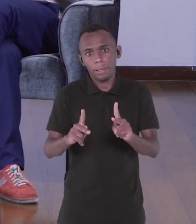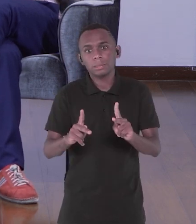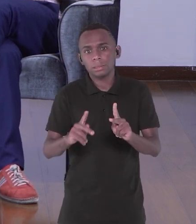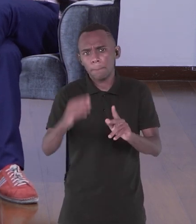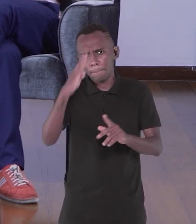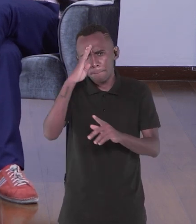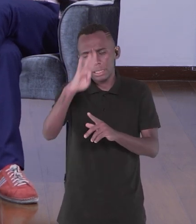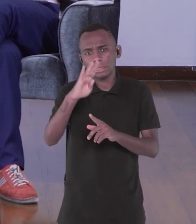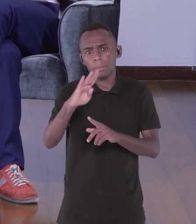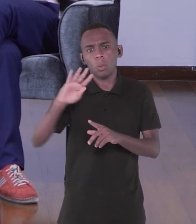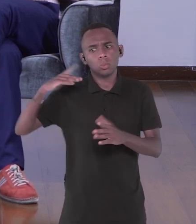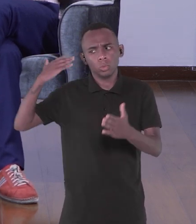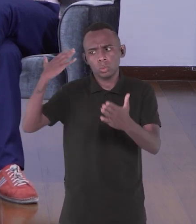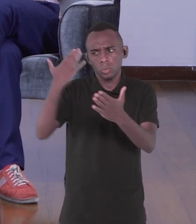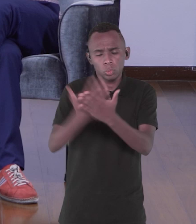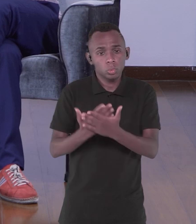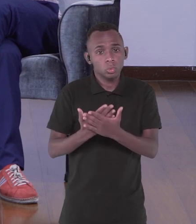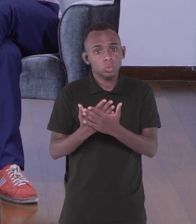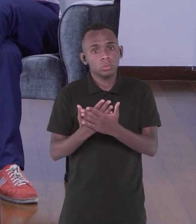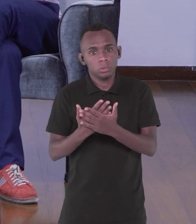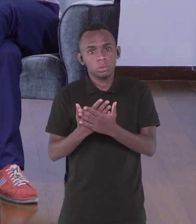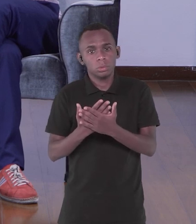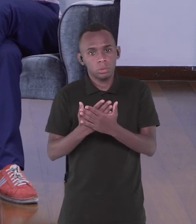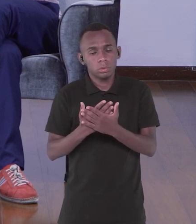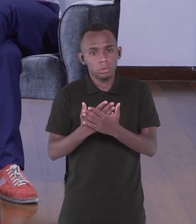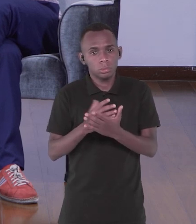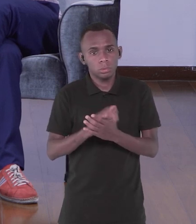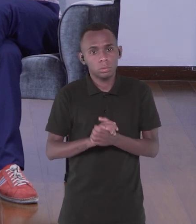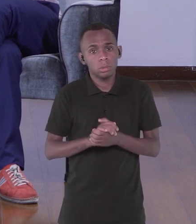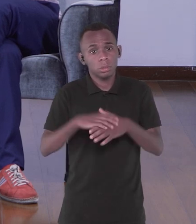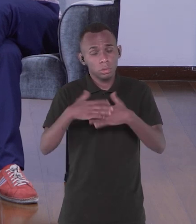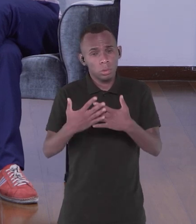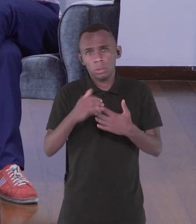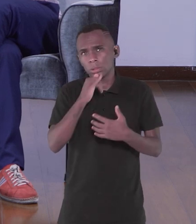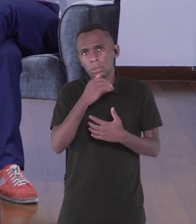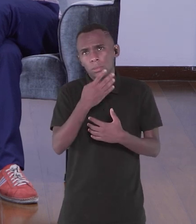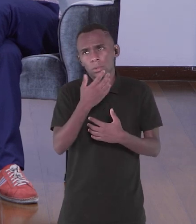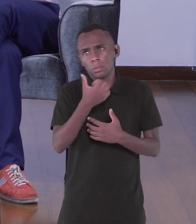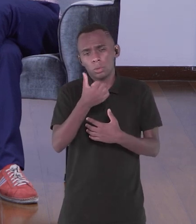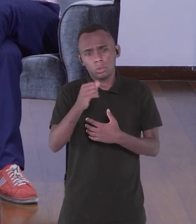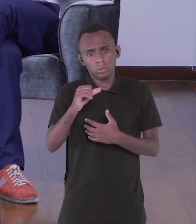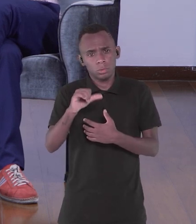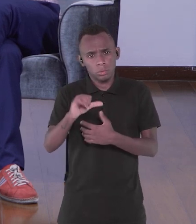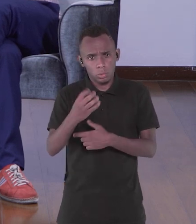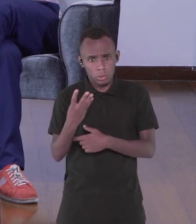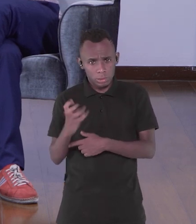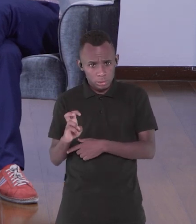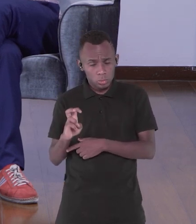do continente europeu até 45,